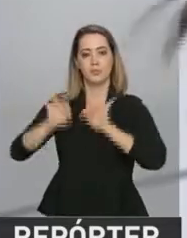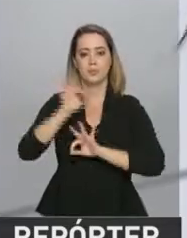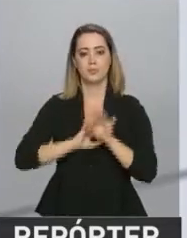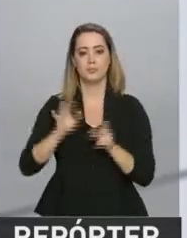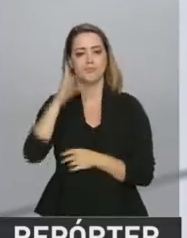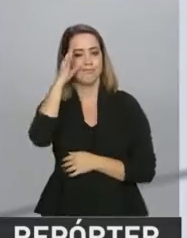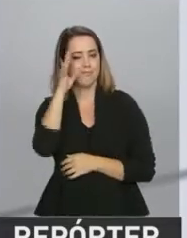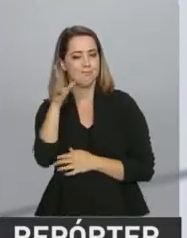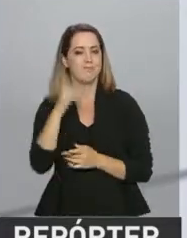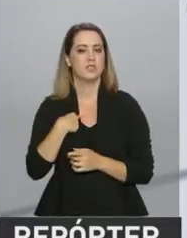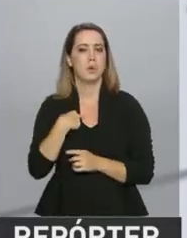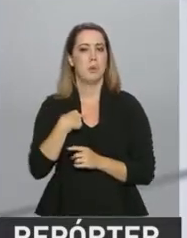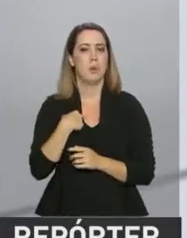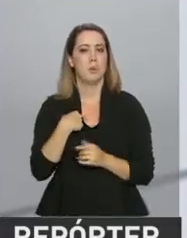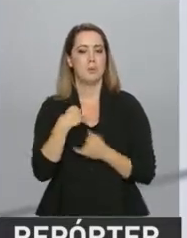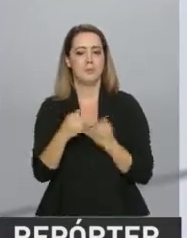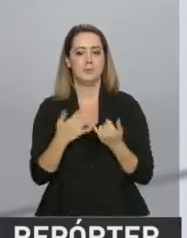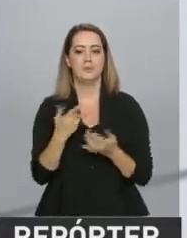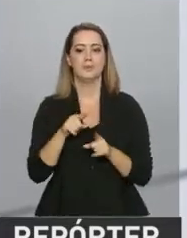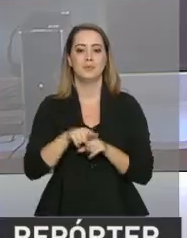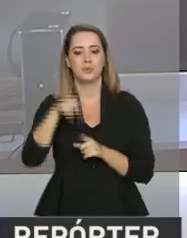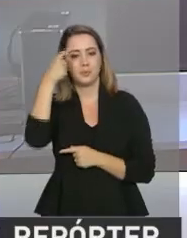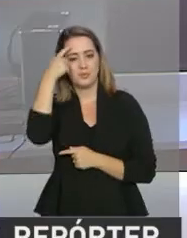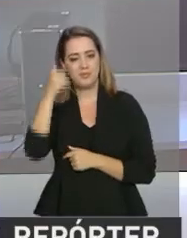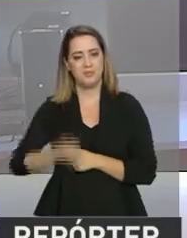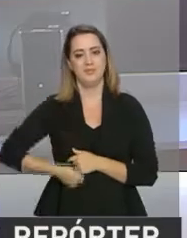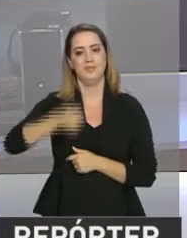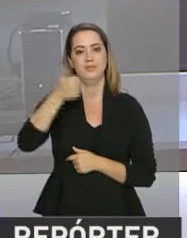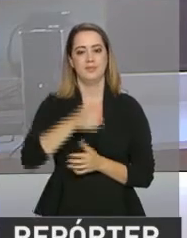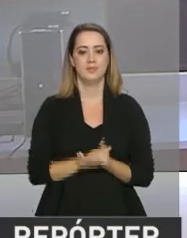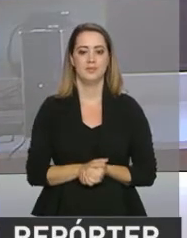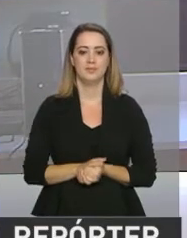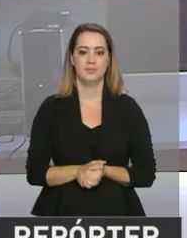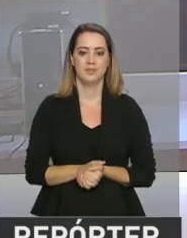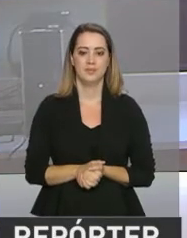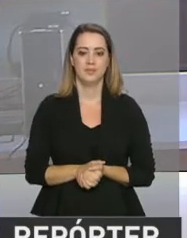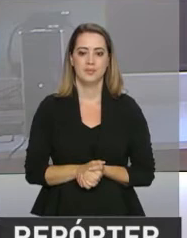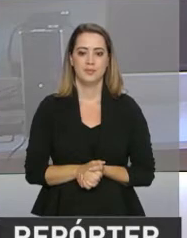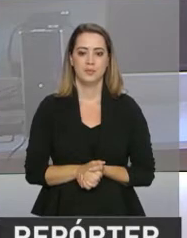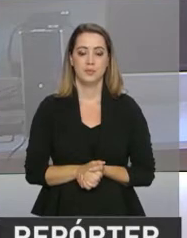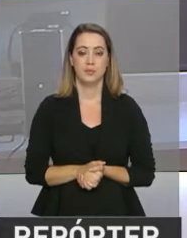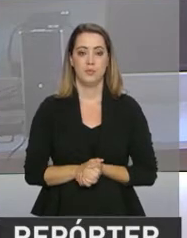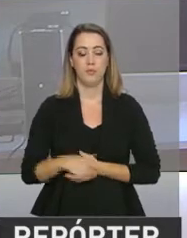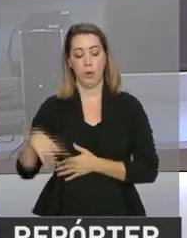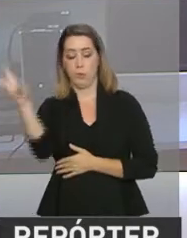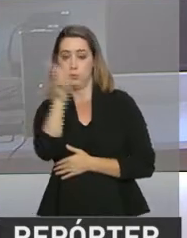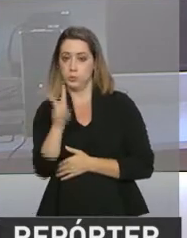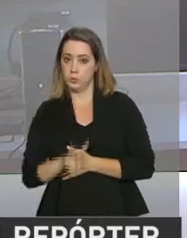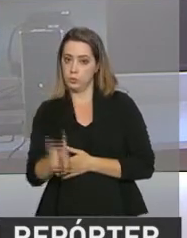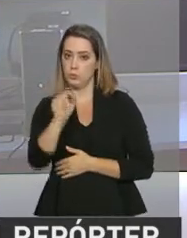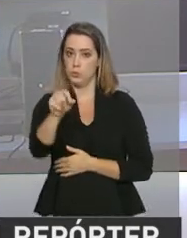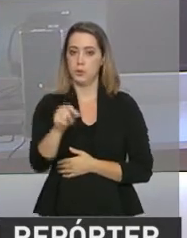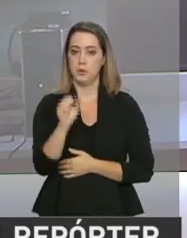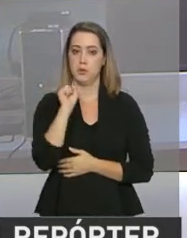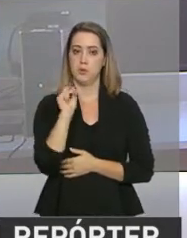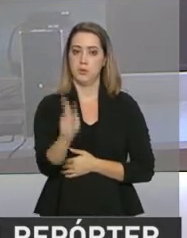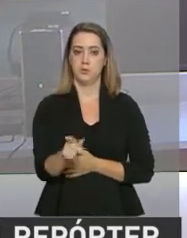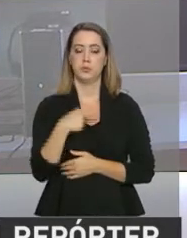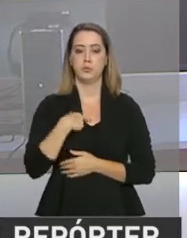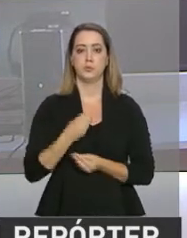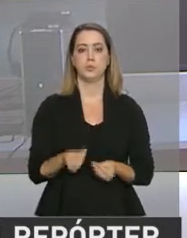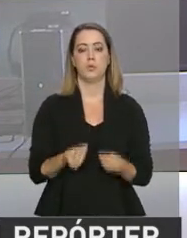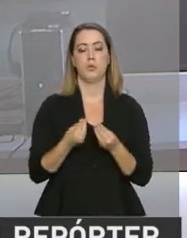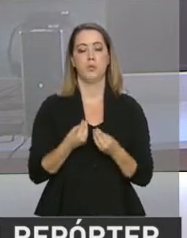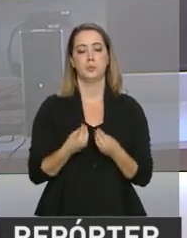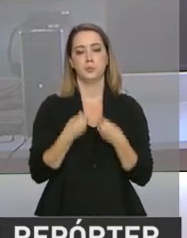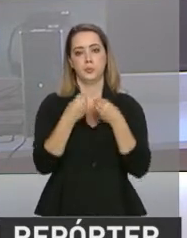cabeça quem sabe chegar lá um pente fino na previdência vai garantir economia aos cofres